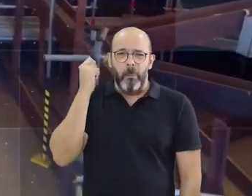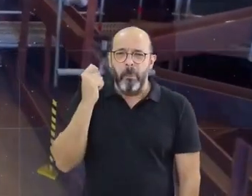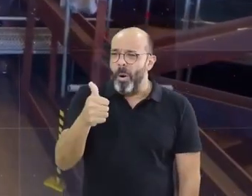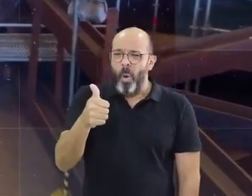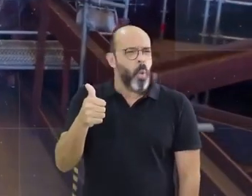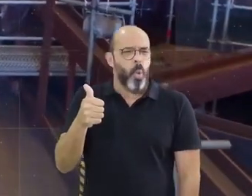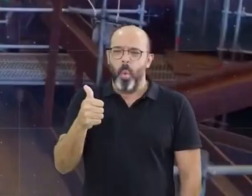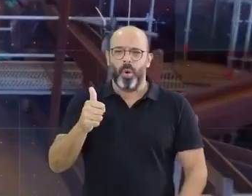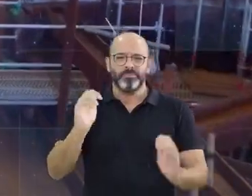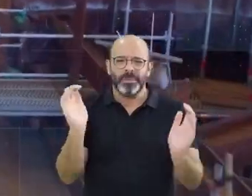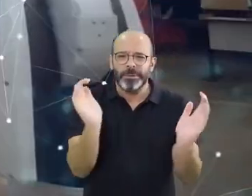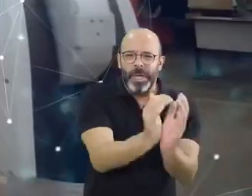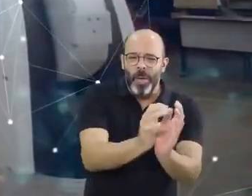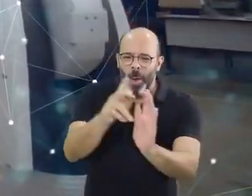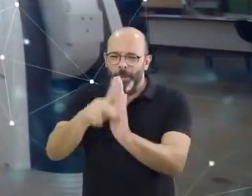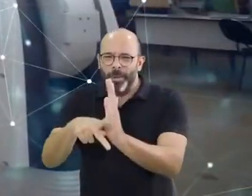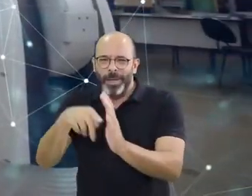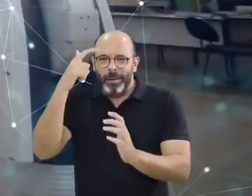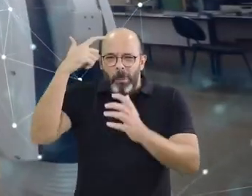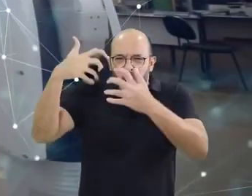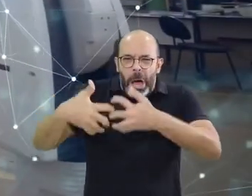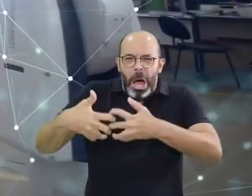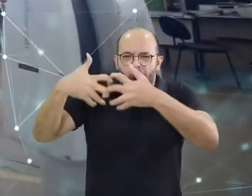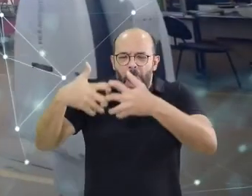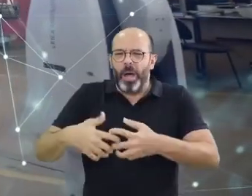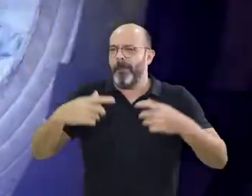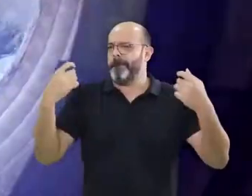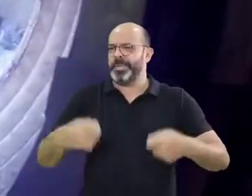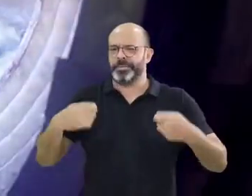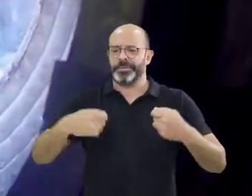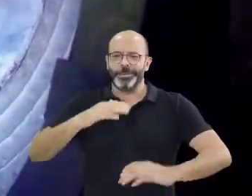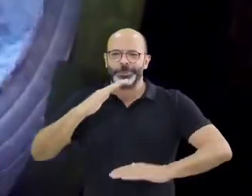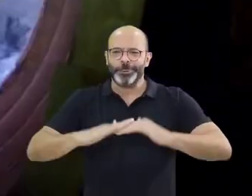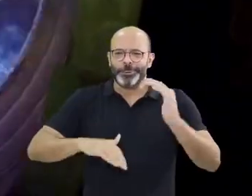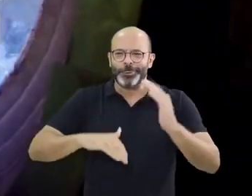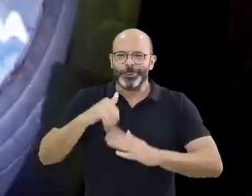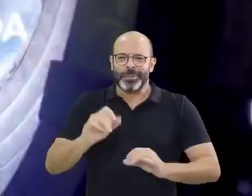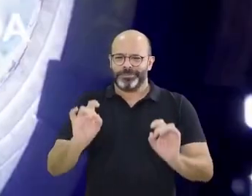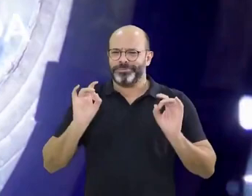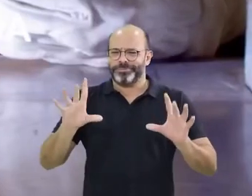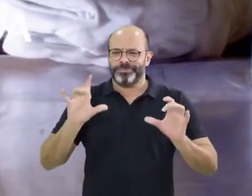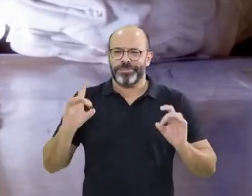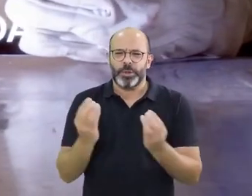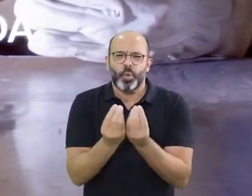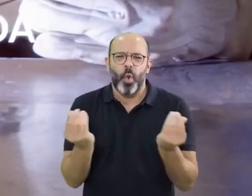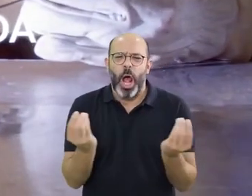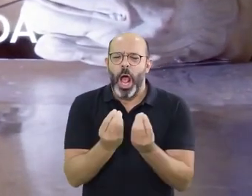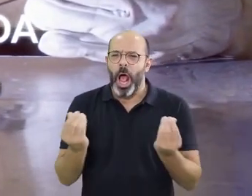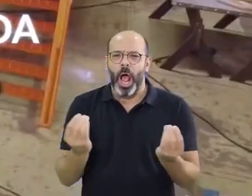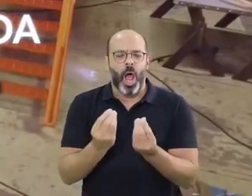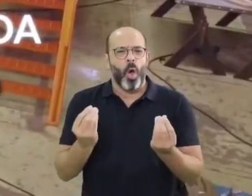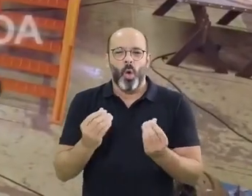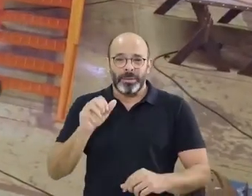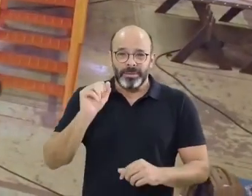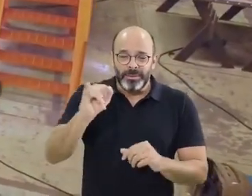nossa versatilidade, atuamos em segmentos e projetos complexos, que requerem mão de obra específica e qualificada.